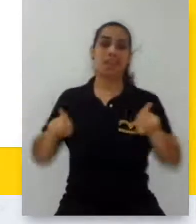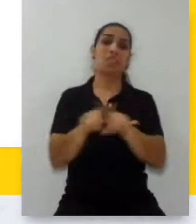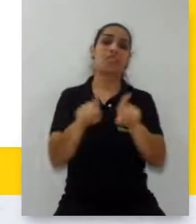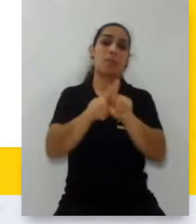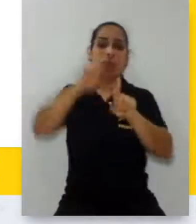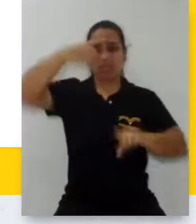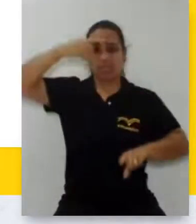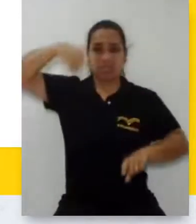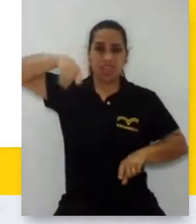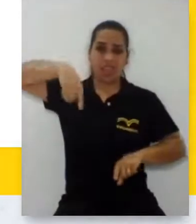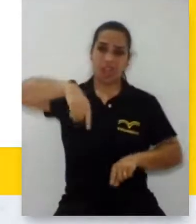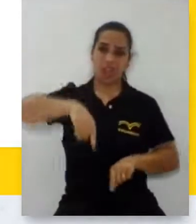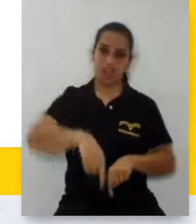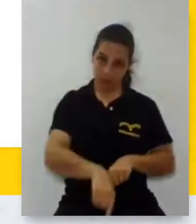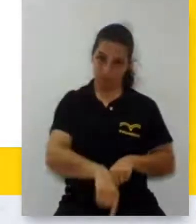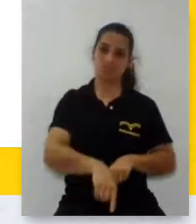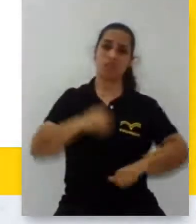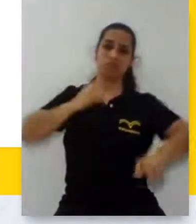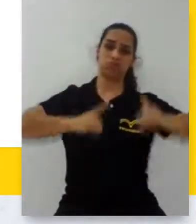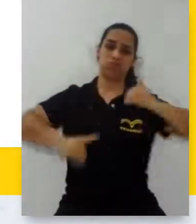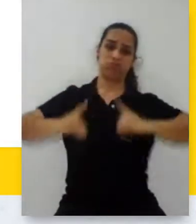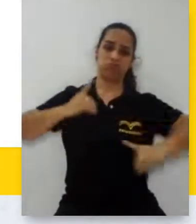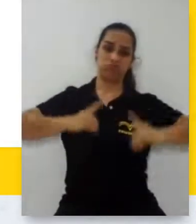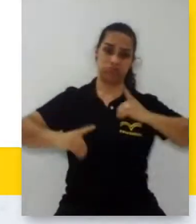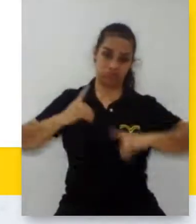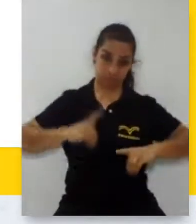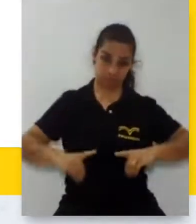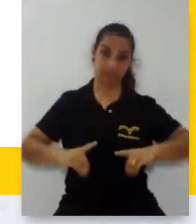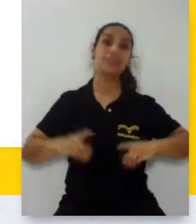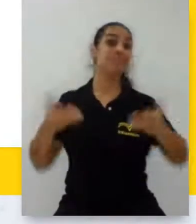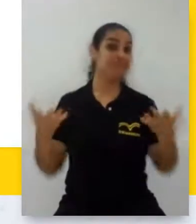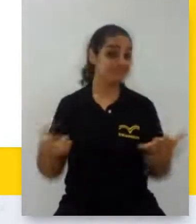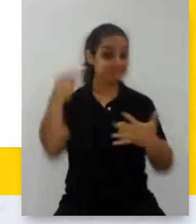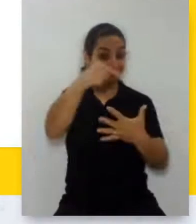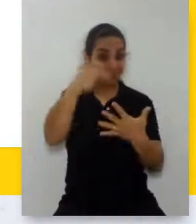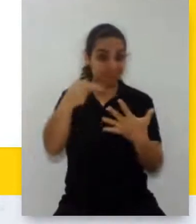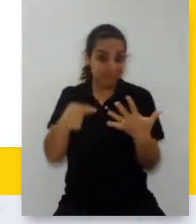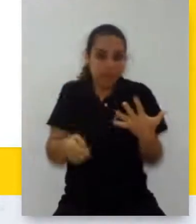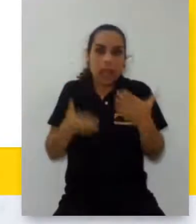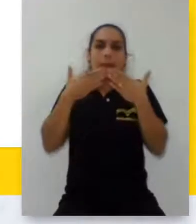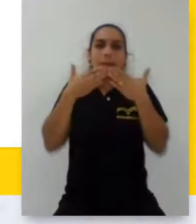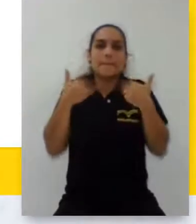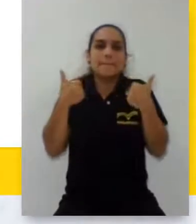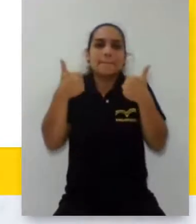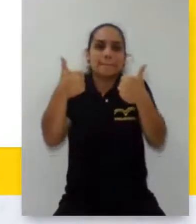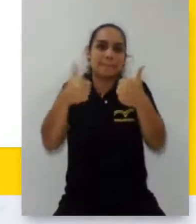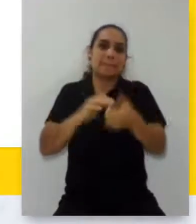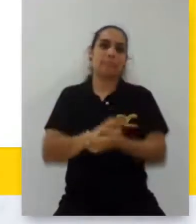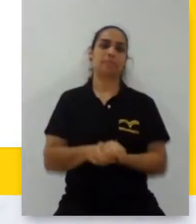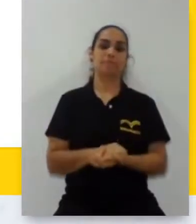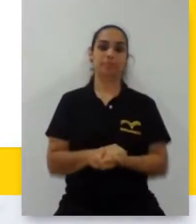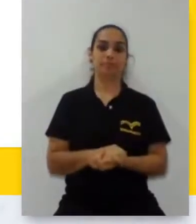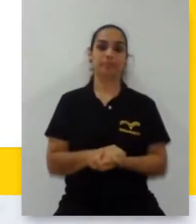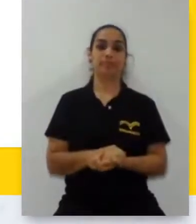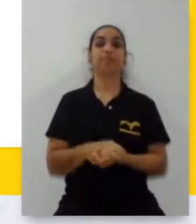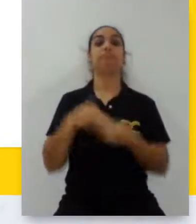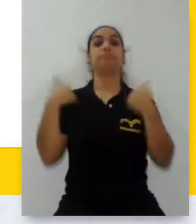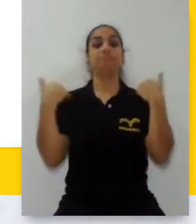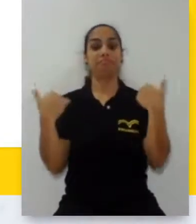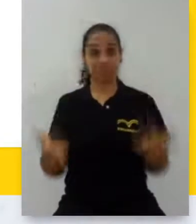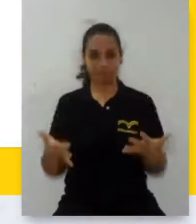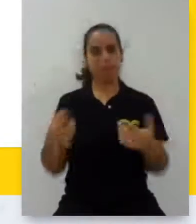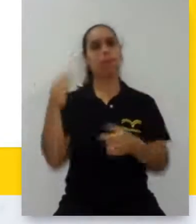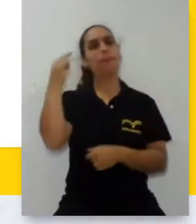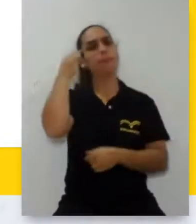uma melhora em todos esses fatores, né? Agora, como que eu posso chegar à questão